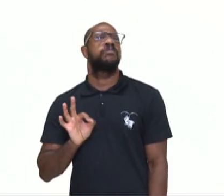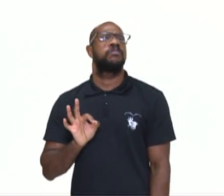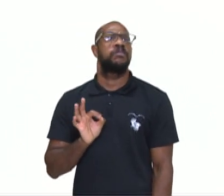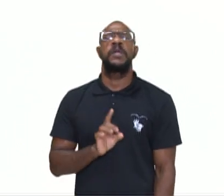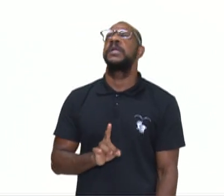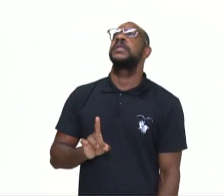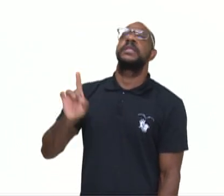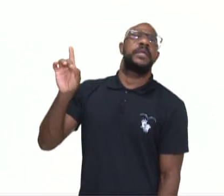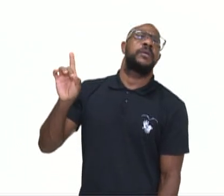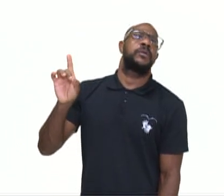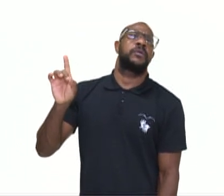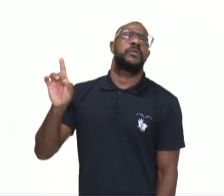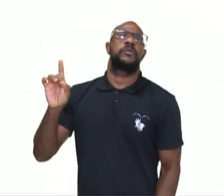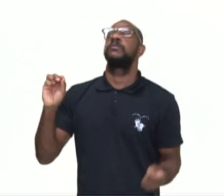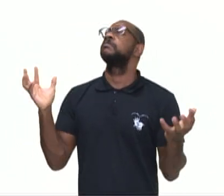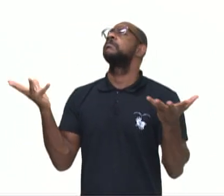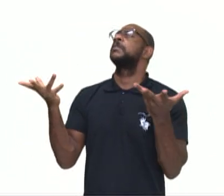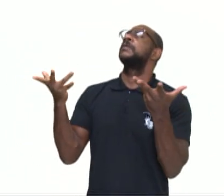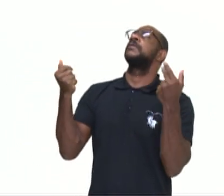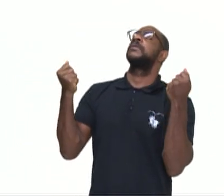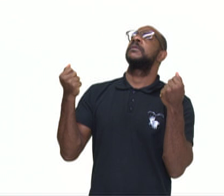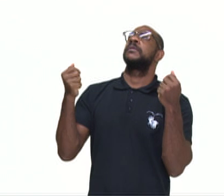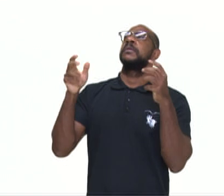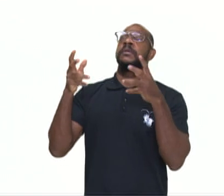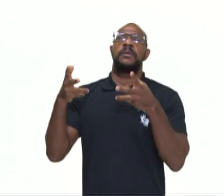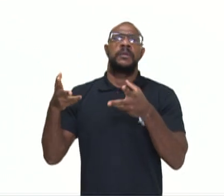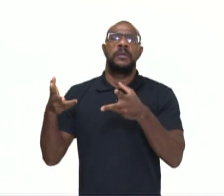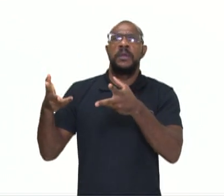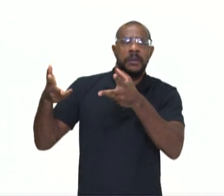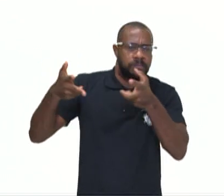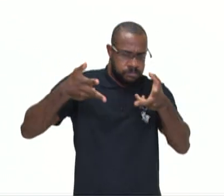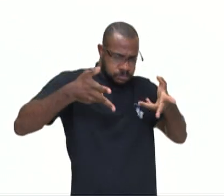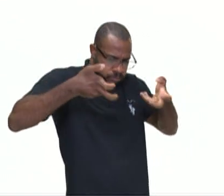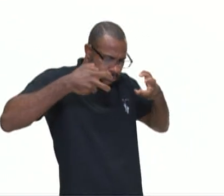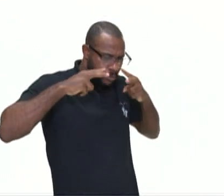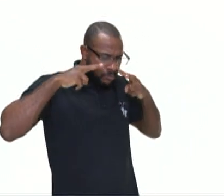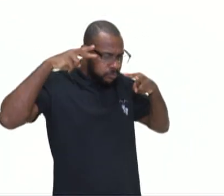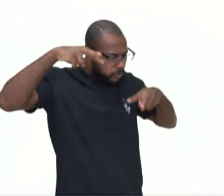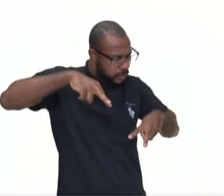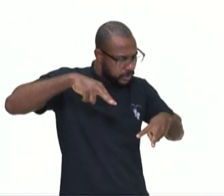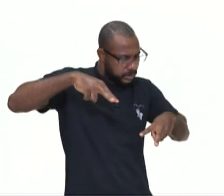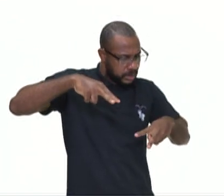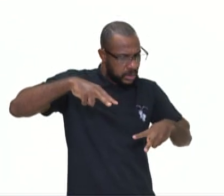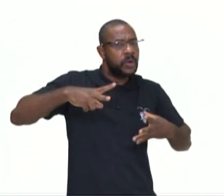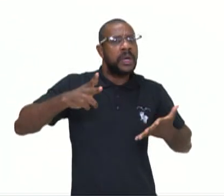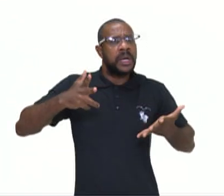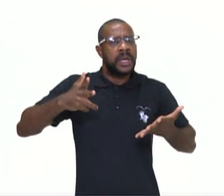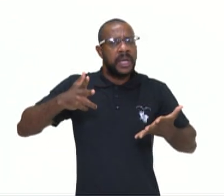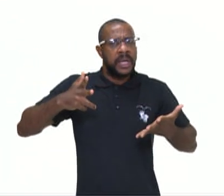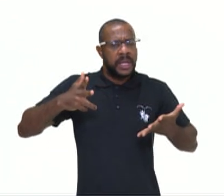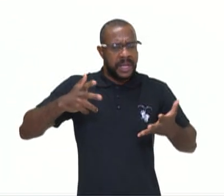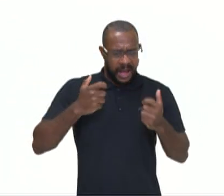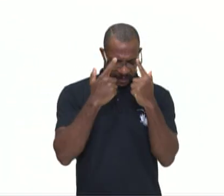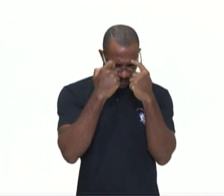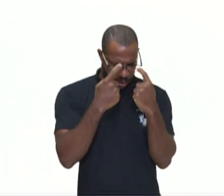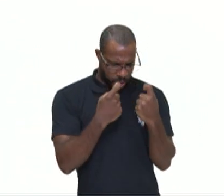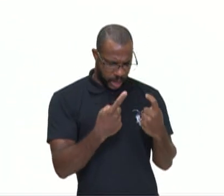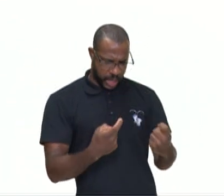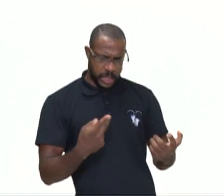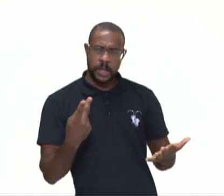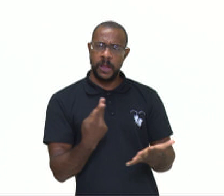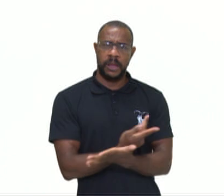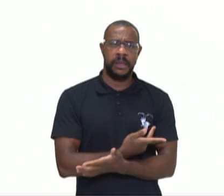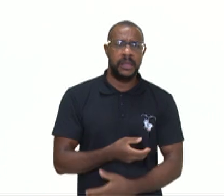trono egrégio, assistirás intacta ao crime do sacrilégio. E se